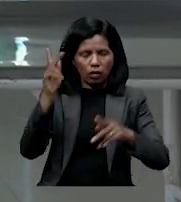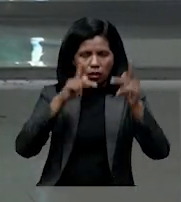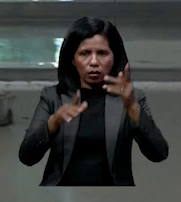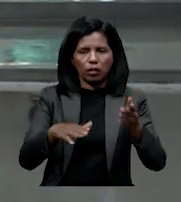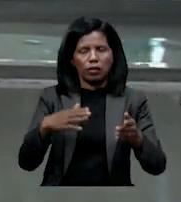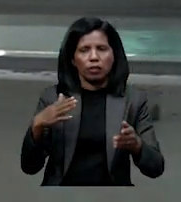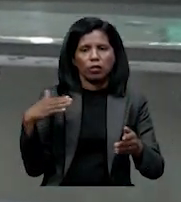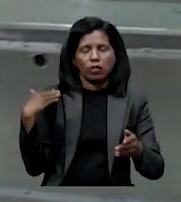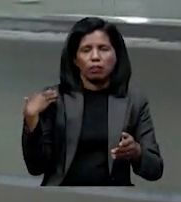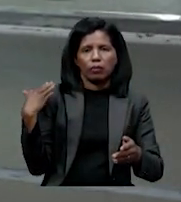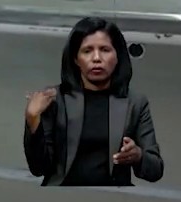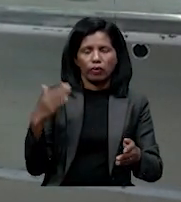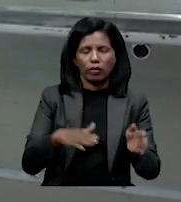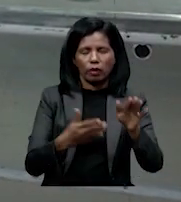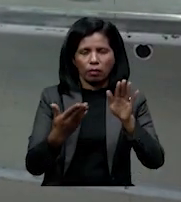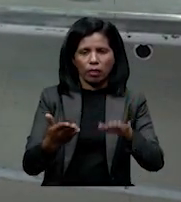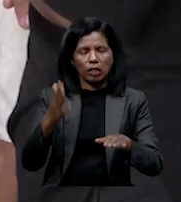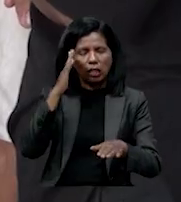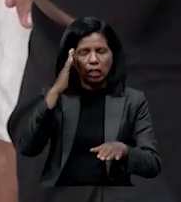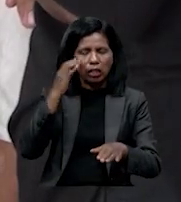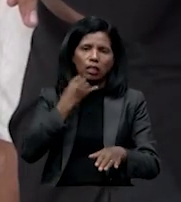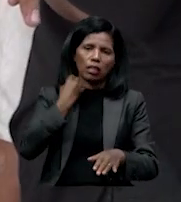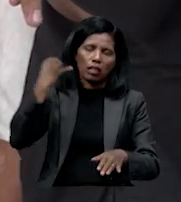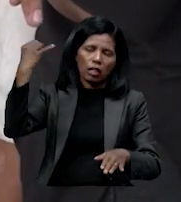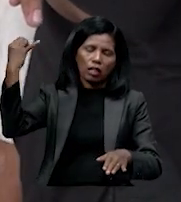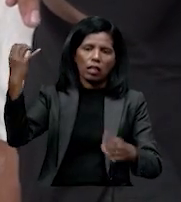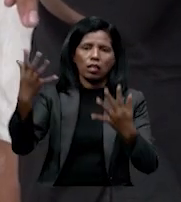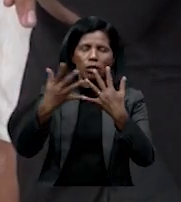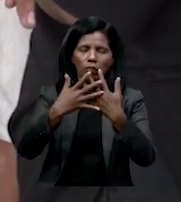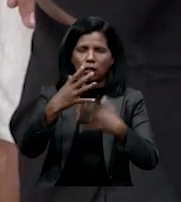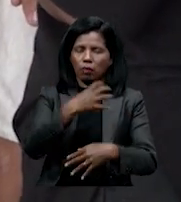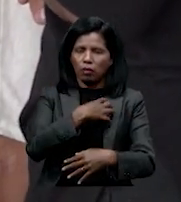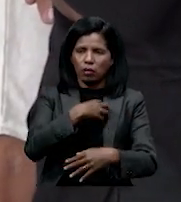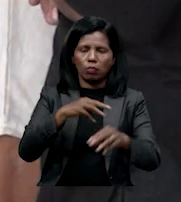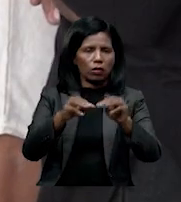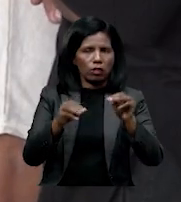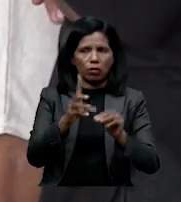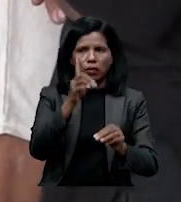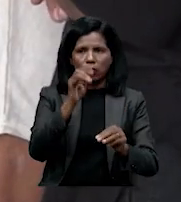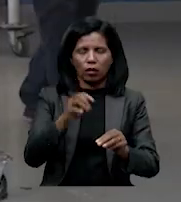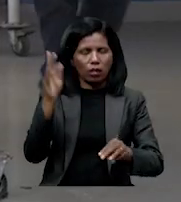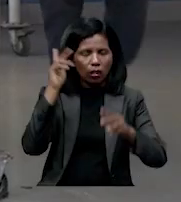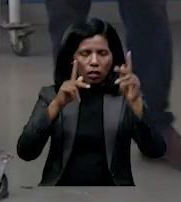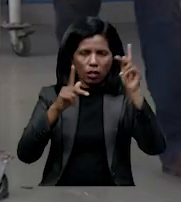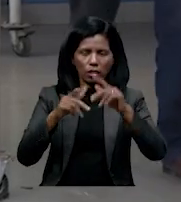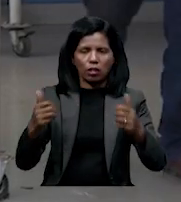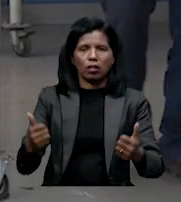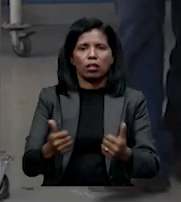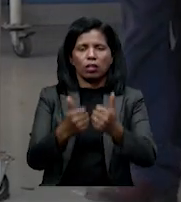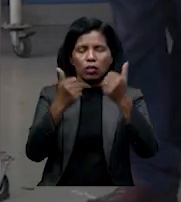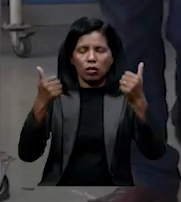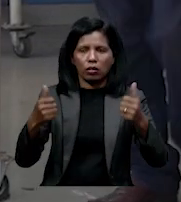matebien José Bernardo da Costa nebe desconfia tara an e sela comando penitele município dili no caso confronto entre grupo